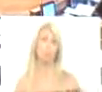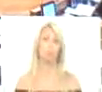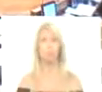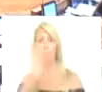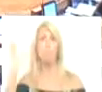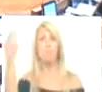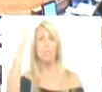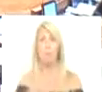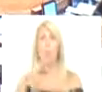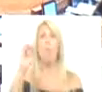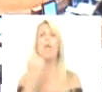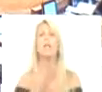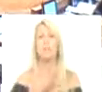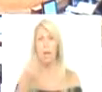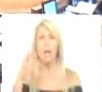Passos Coelho.